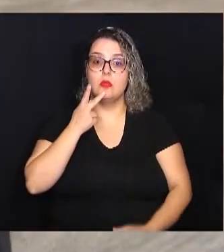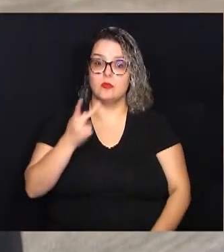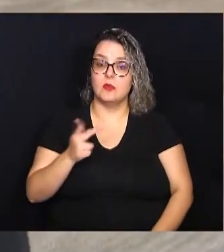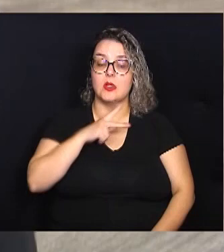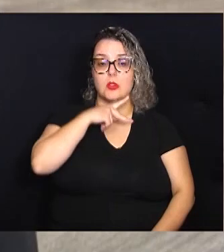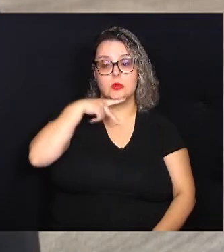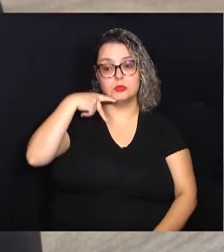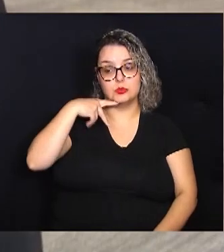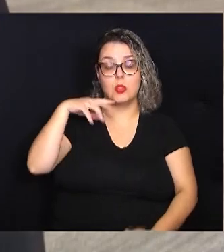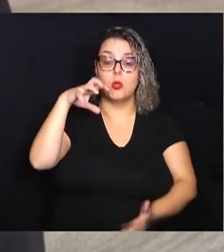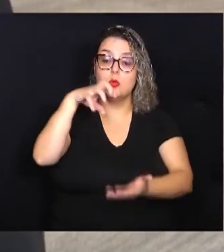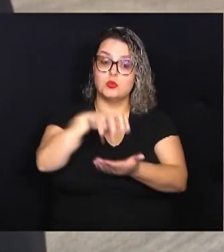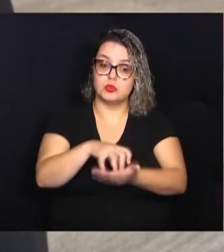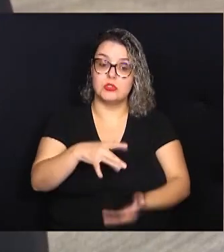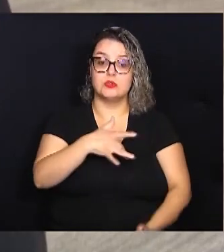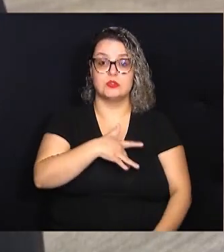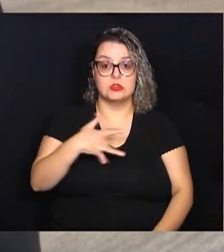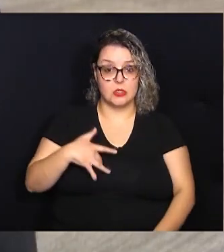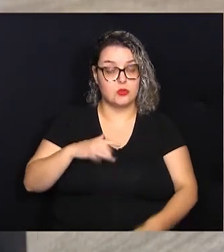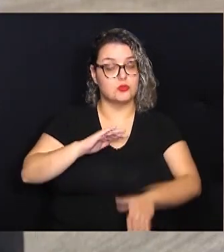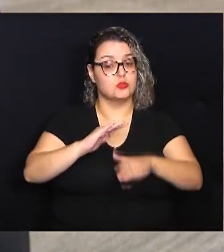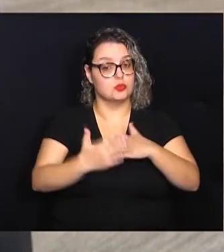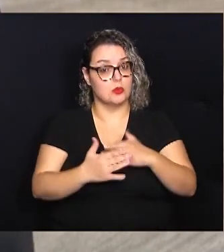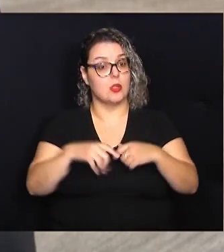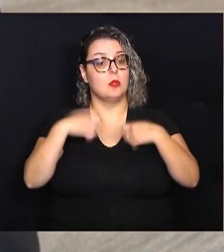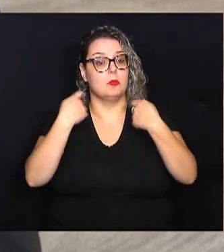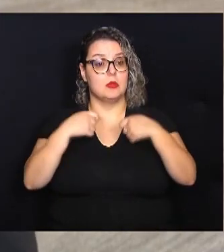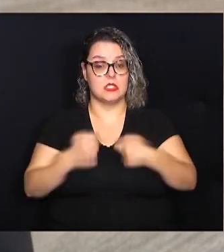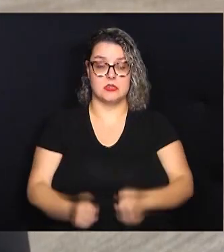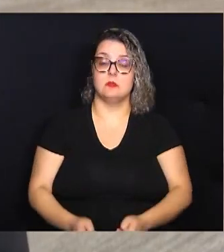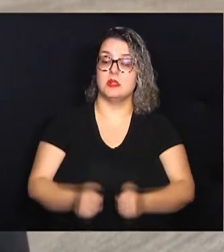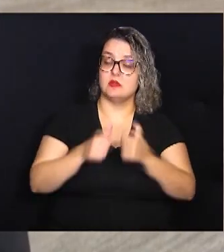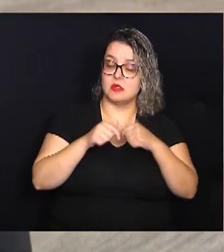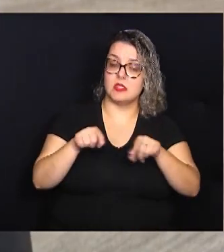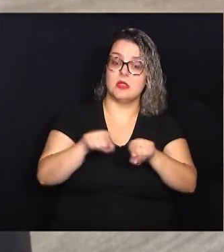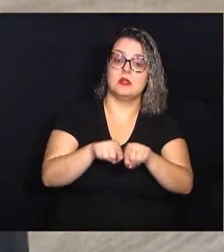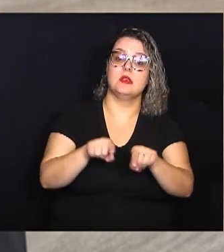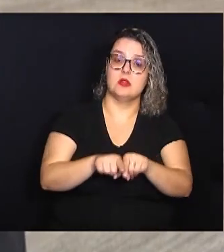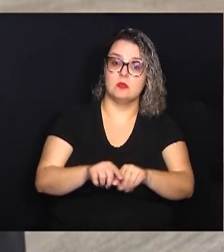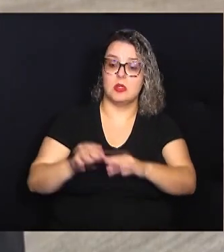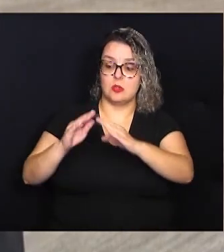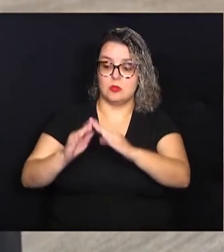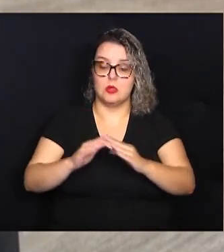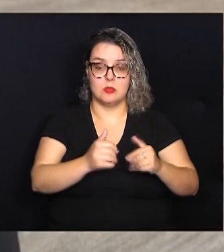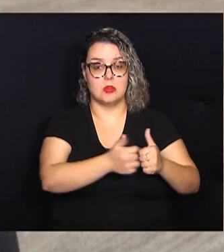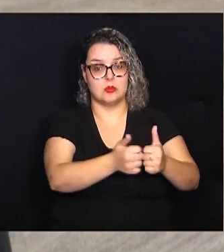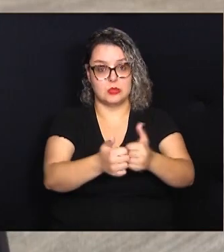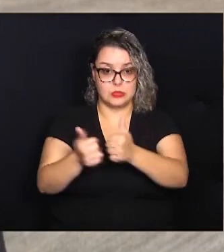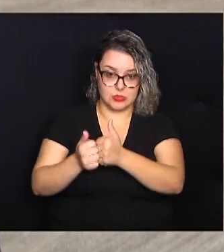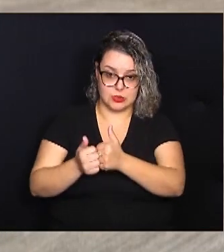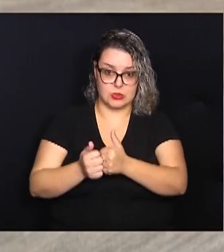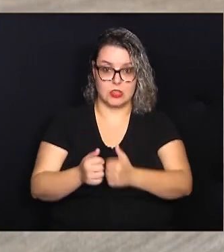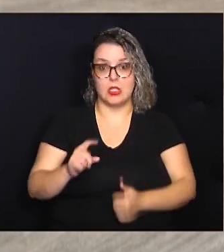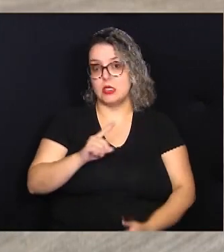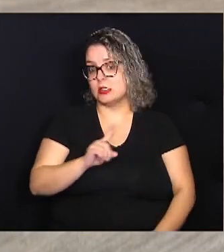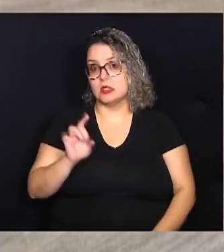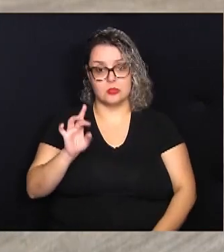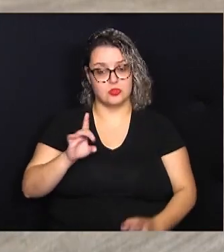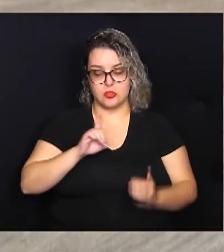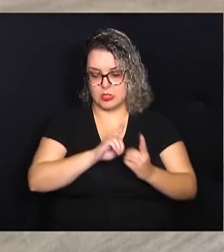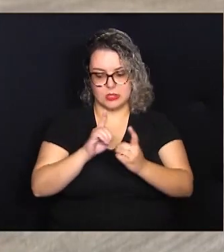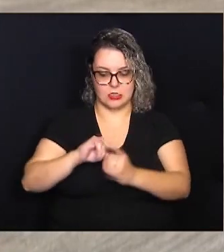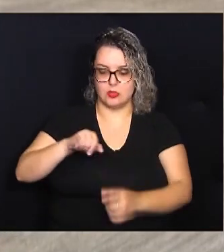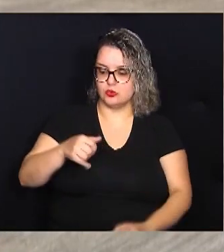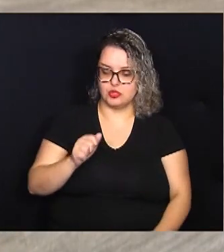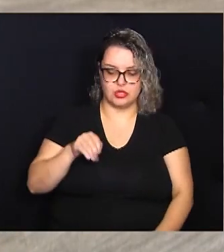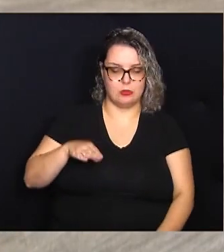um centro de saúde no bairro deve beneficiar também moradores dos bairros vizinhos. Não vai só atender o Parque